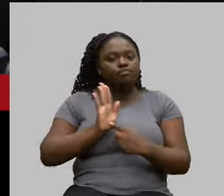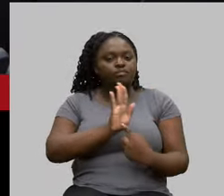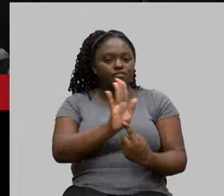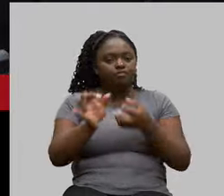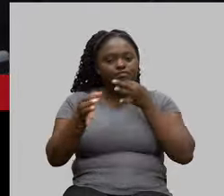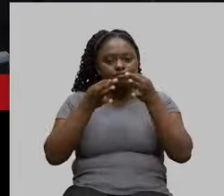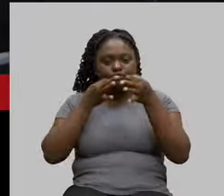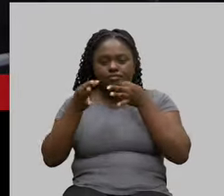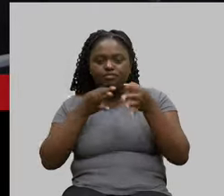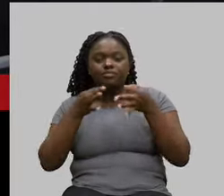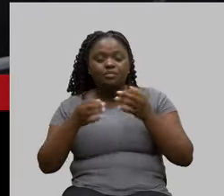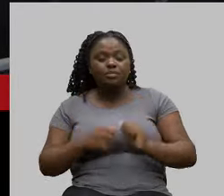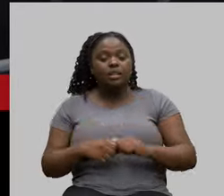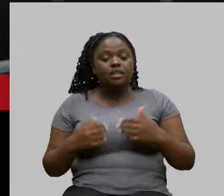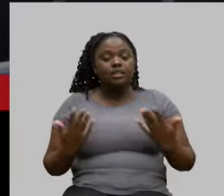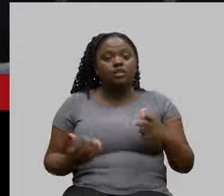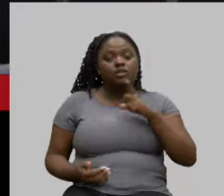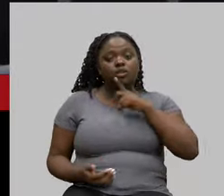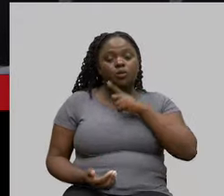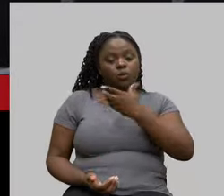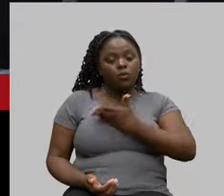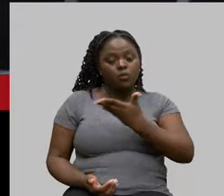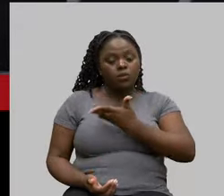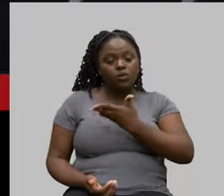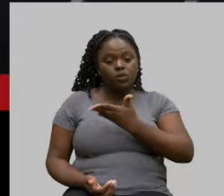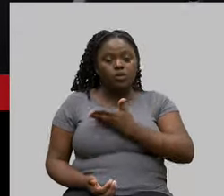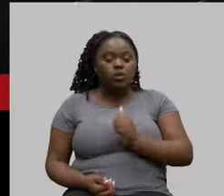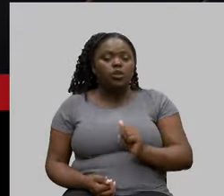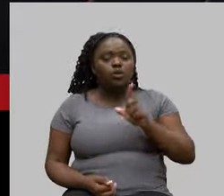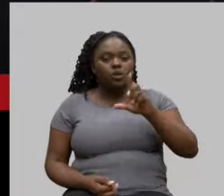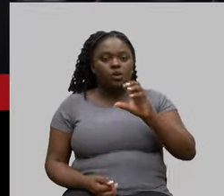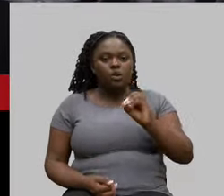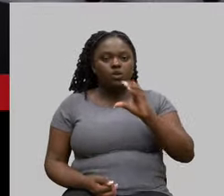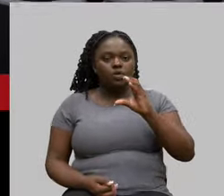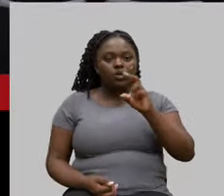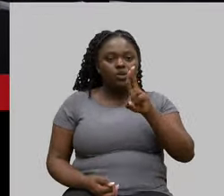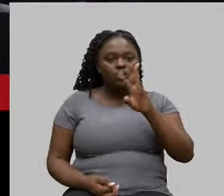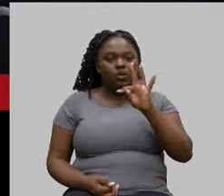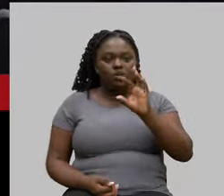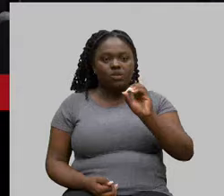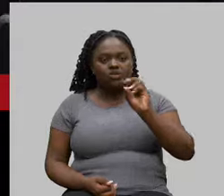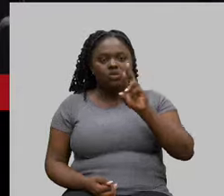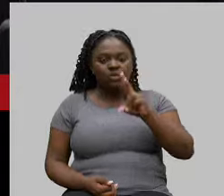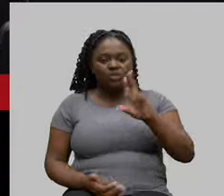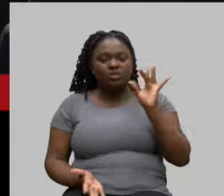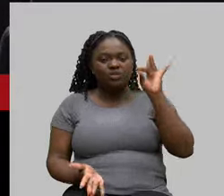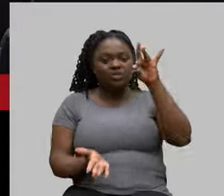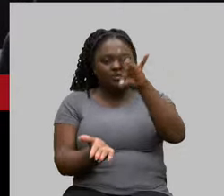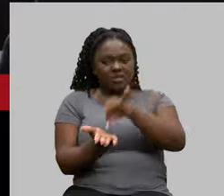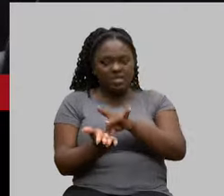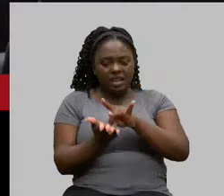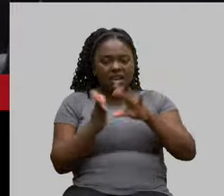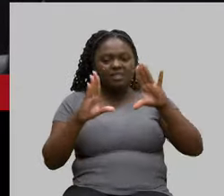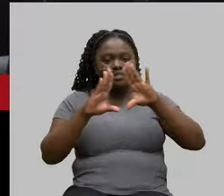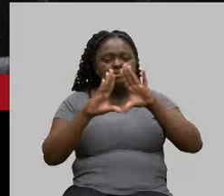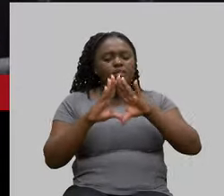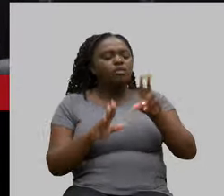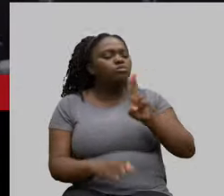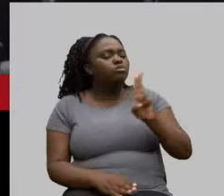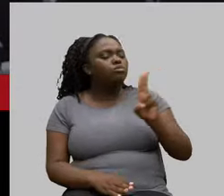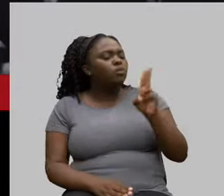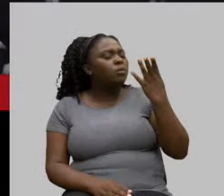vamos passar pro nosso amigo ali locutor oficial da Assembleia como é que é seu nome meu me esqueci